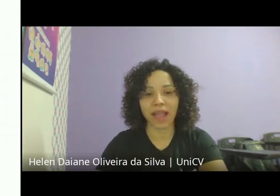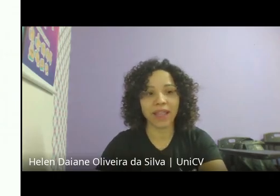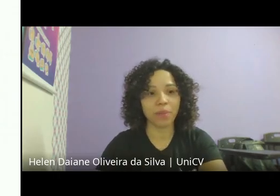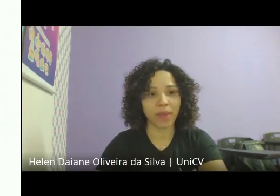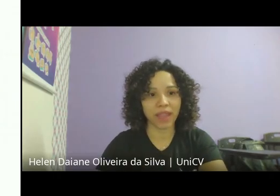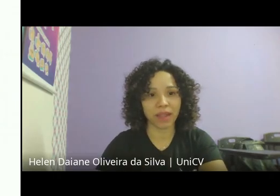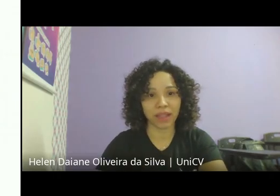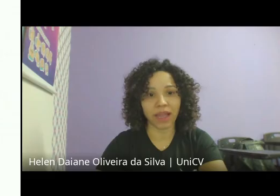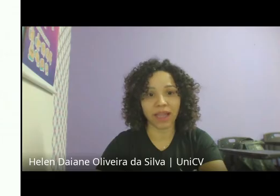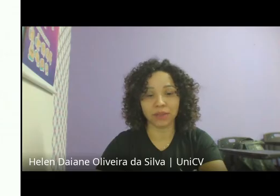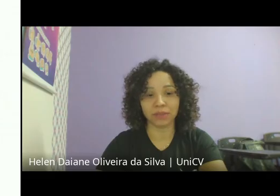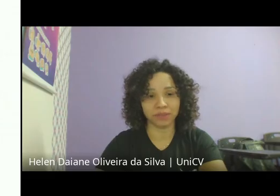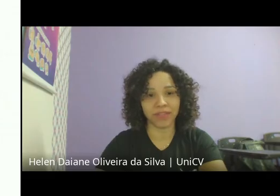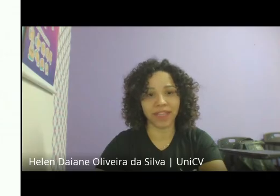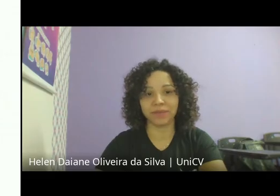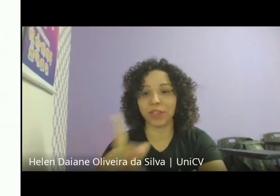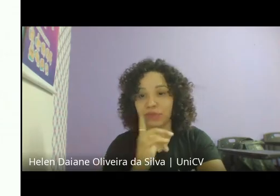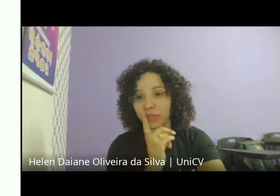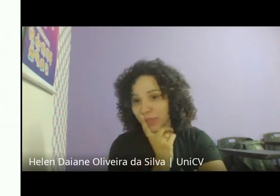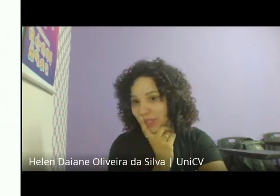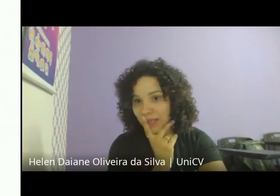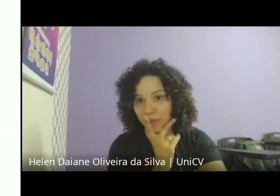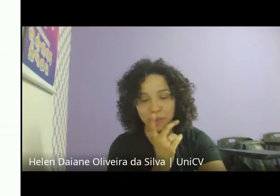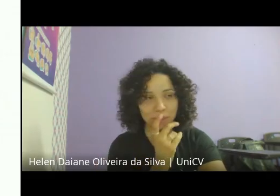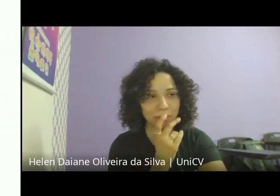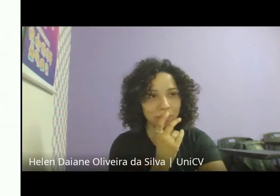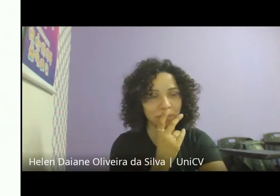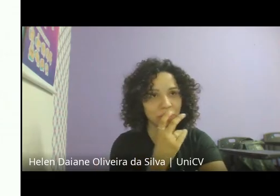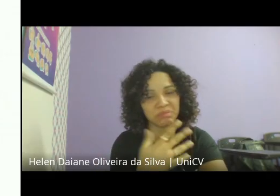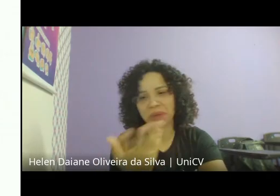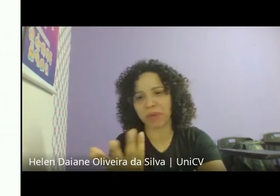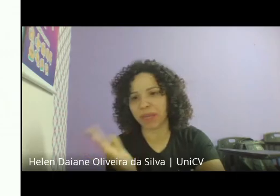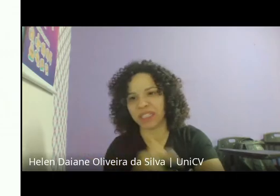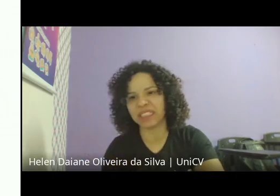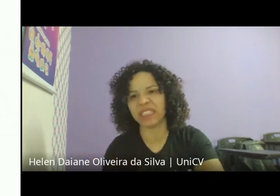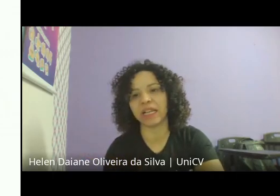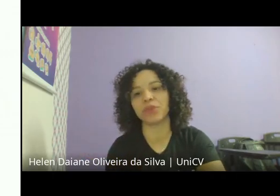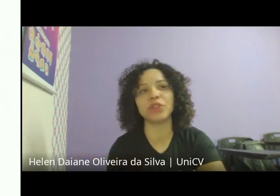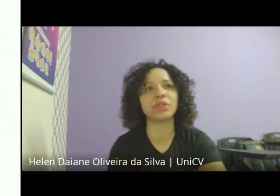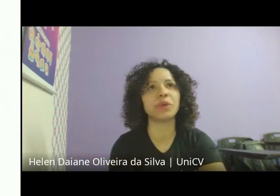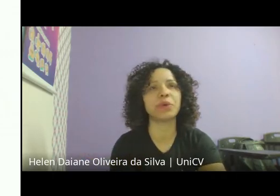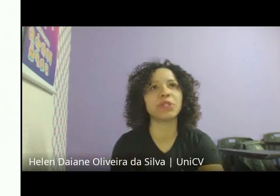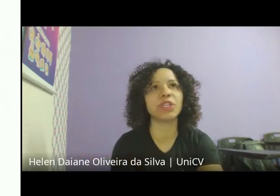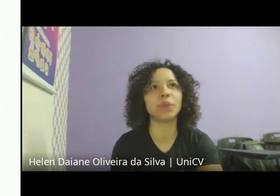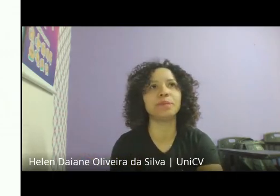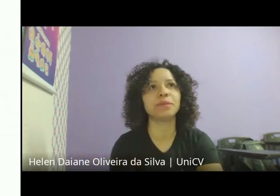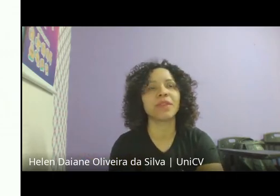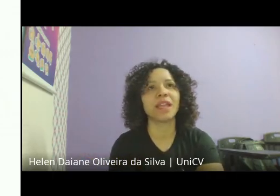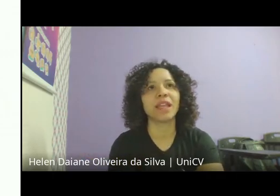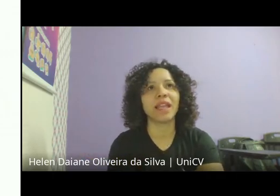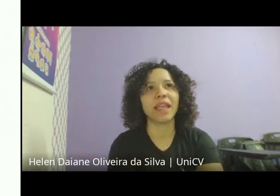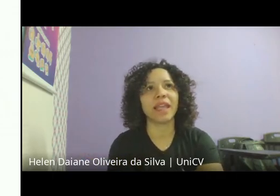Aí eu vi outro dia uma propaganda, né? Um videozinho